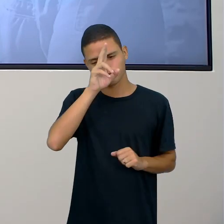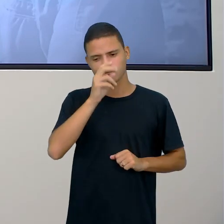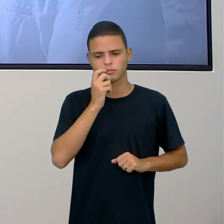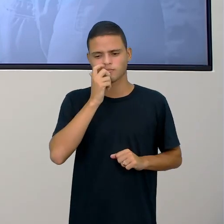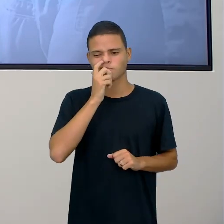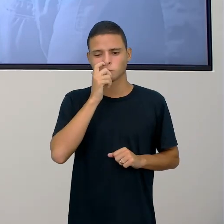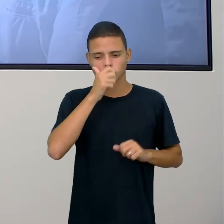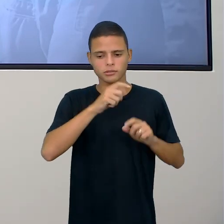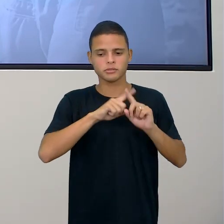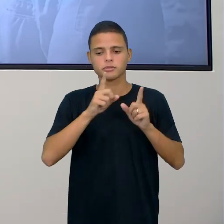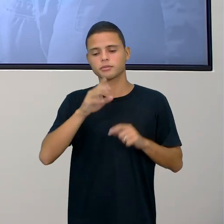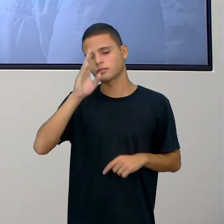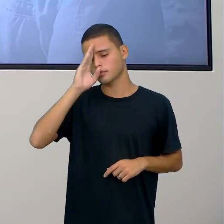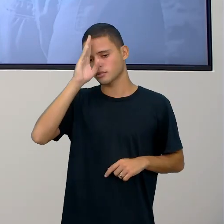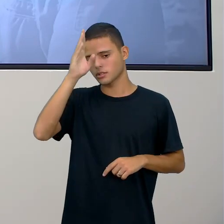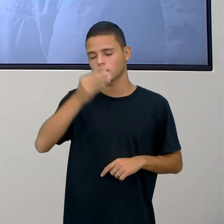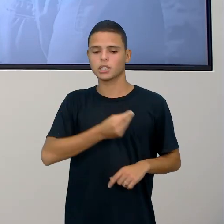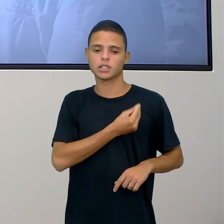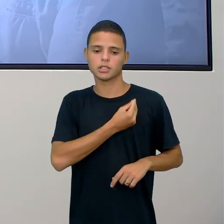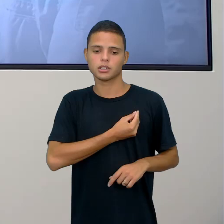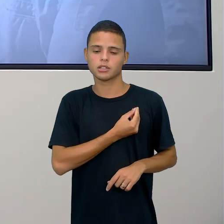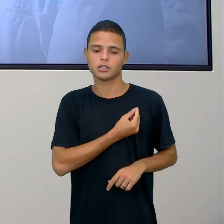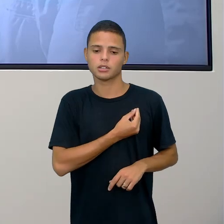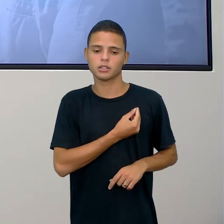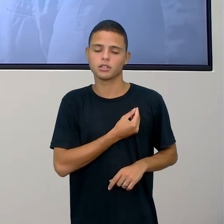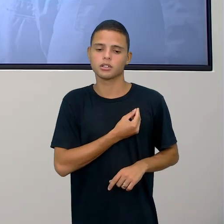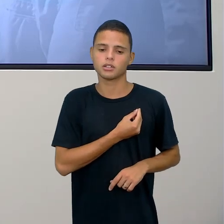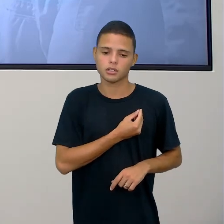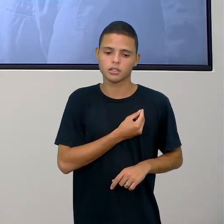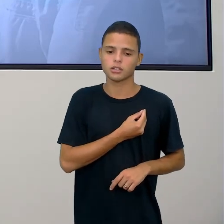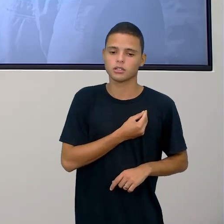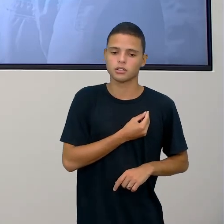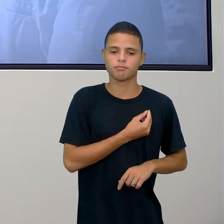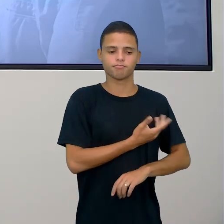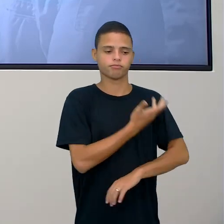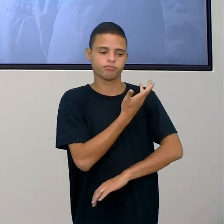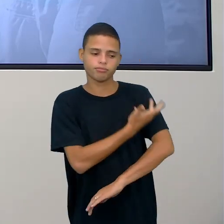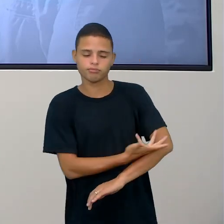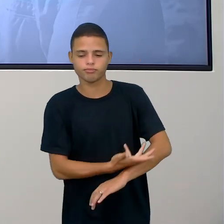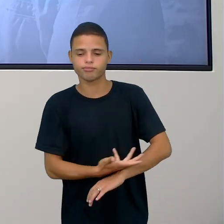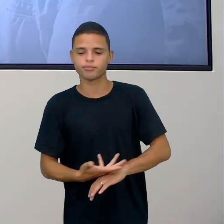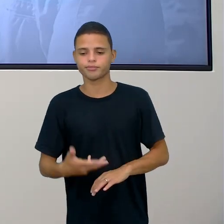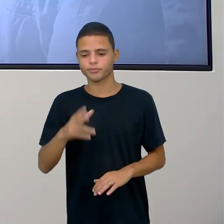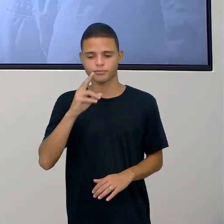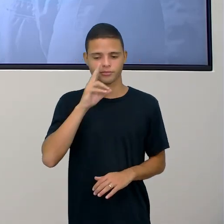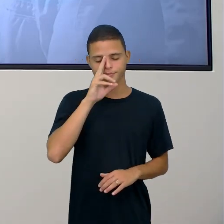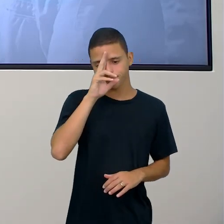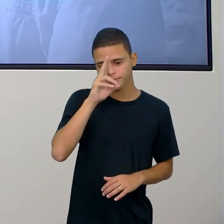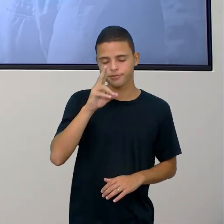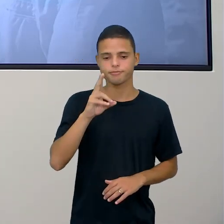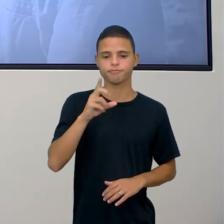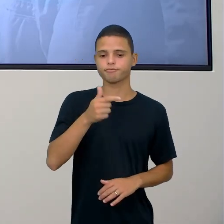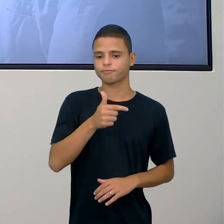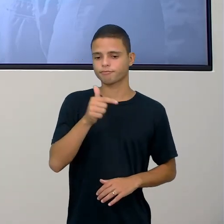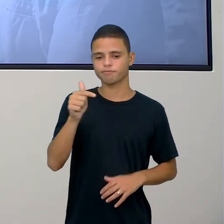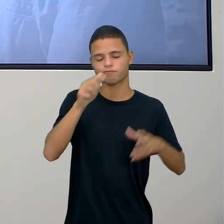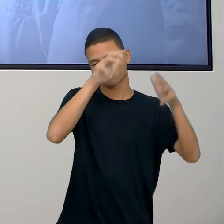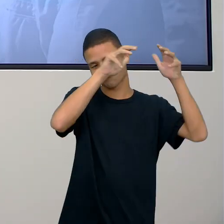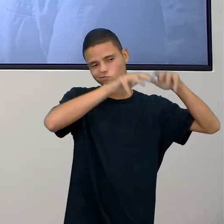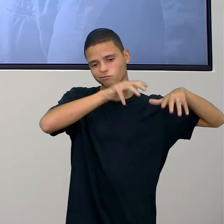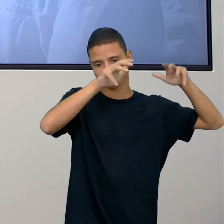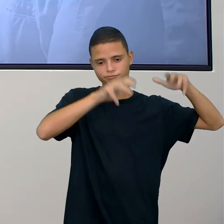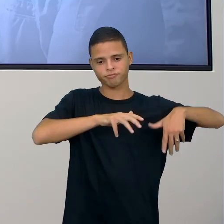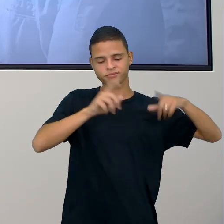o principal é que vivendo num lugar como esse, que é árido, enfim, que não tem tanta